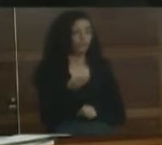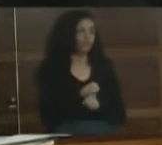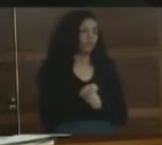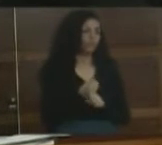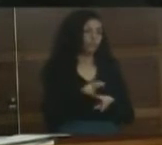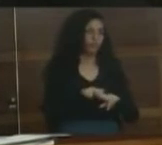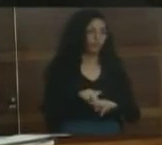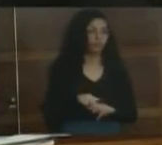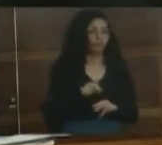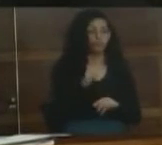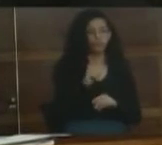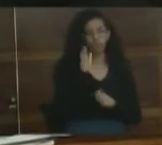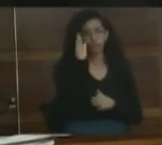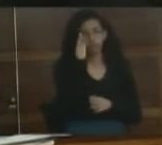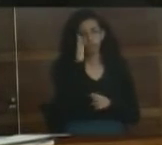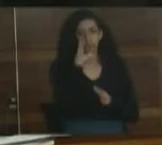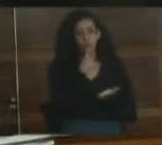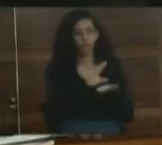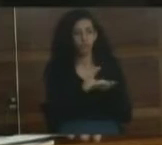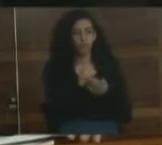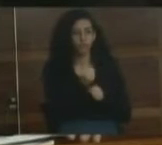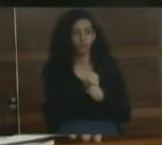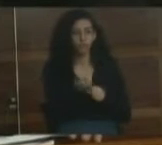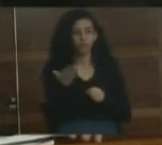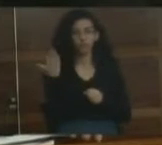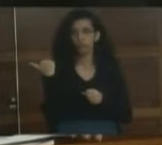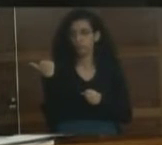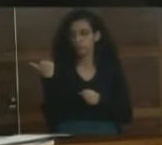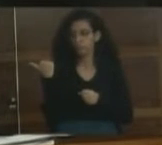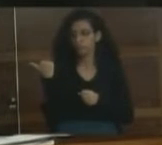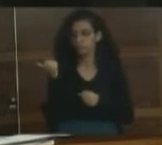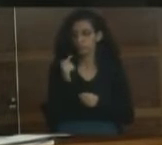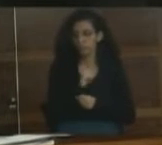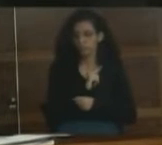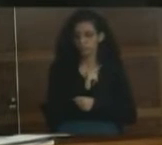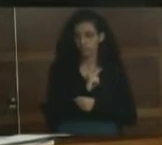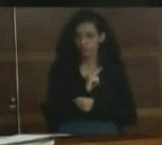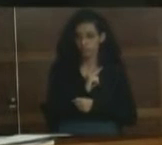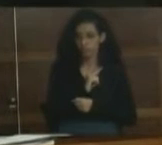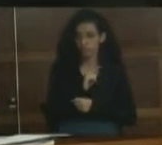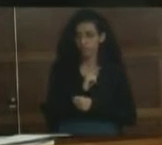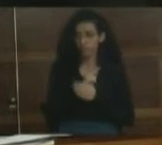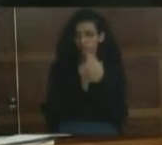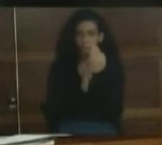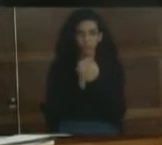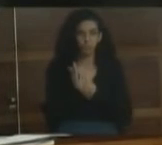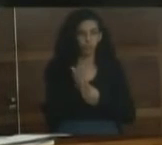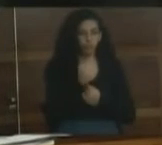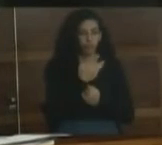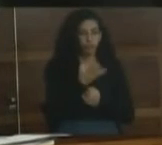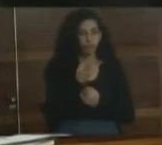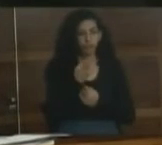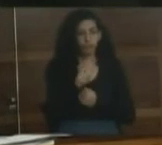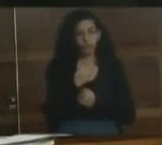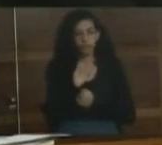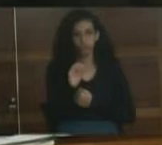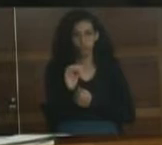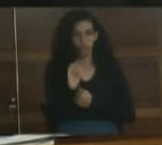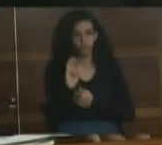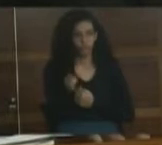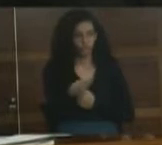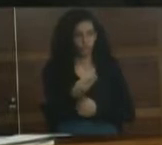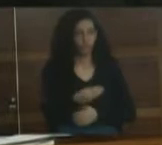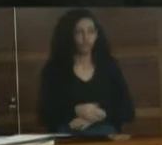por isso se reparar o orçamento do ano passado o orçamento para esse ano nós estamos menos 450 milhões